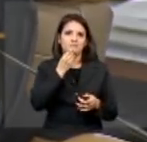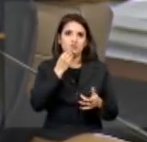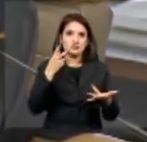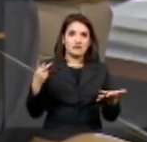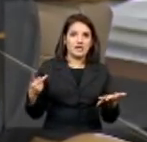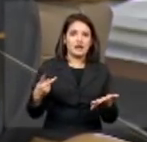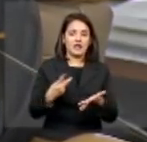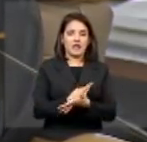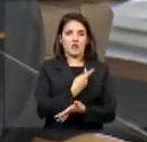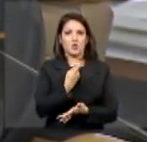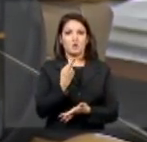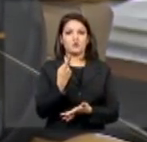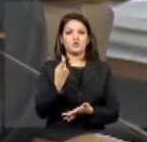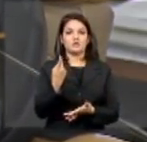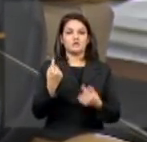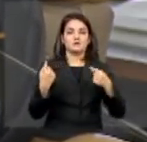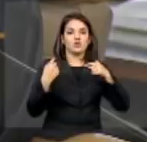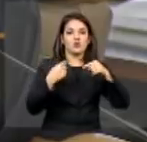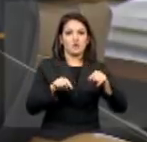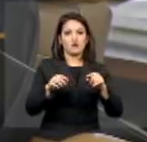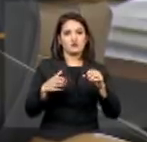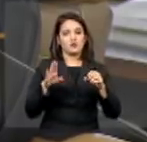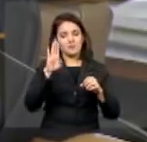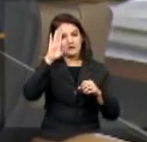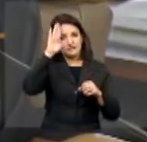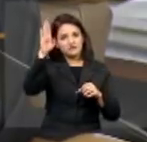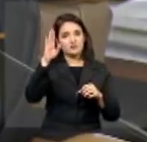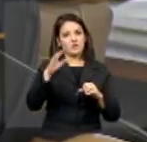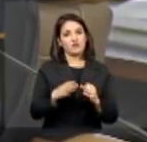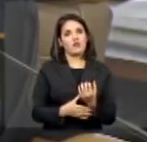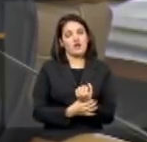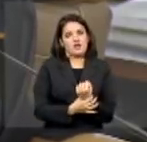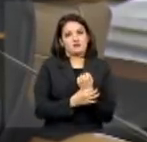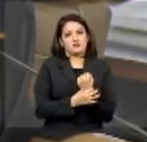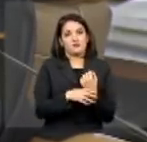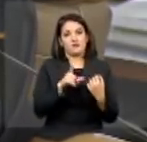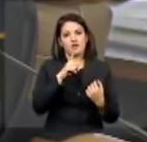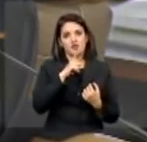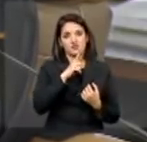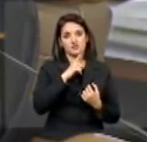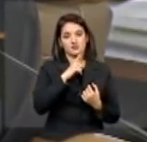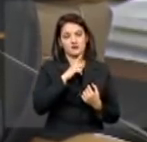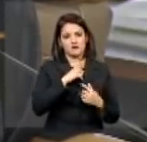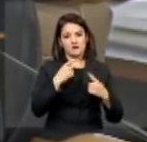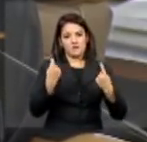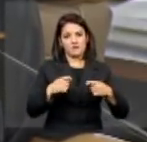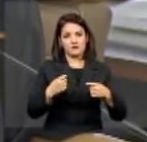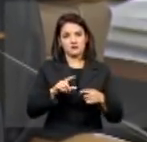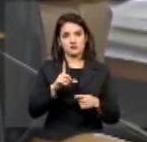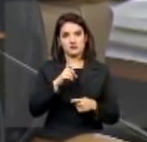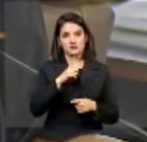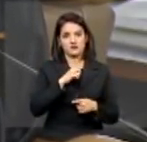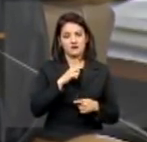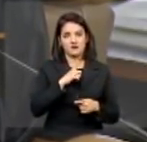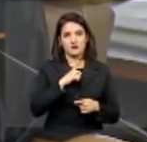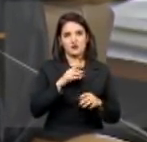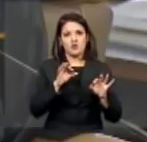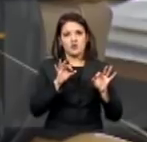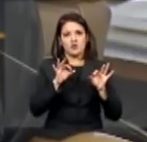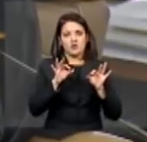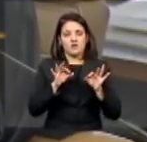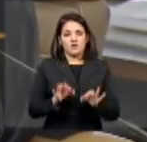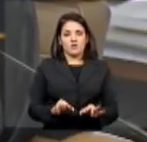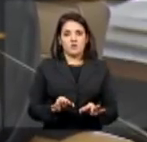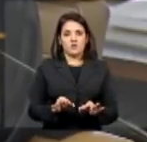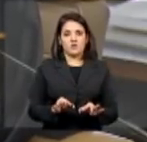da correlação ea estabilidade que deve intensificar ou se concretizar nas